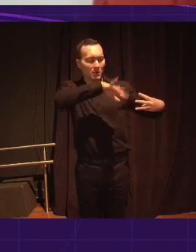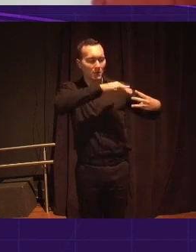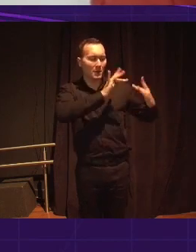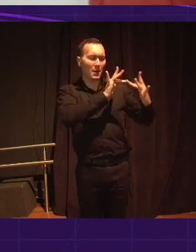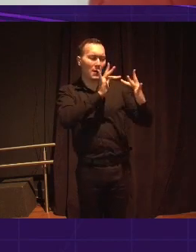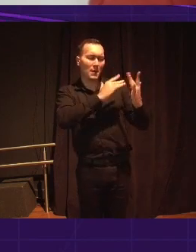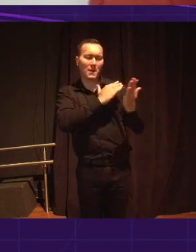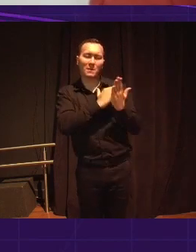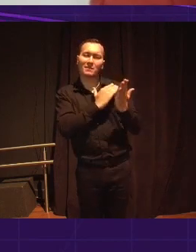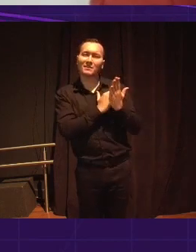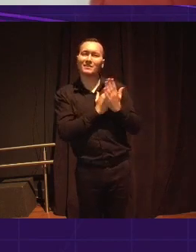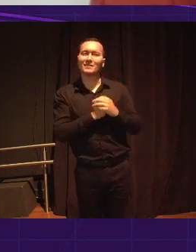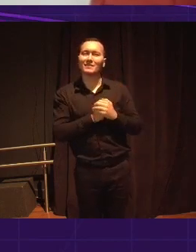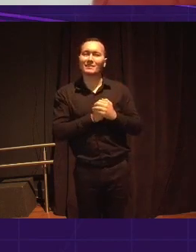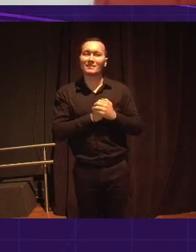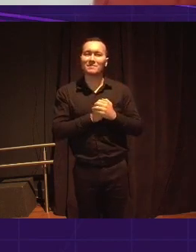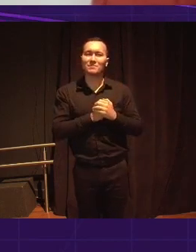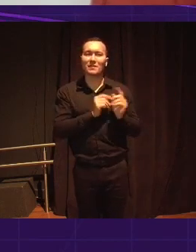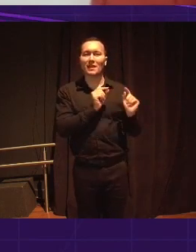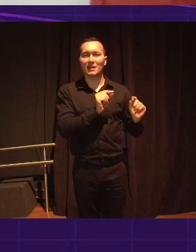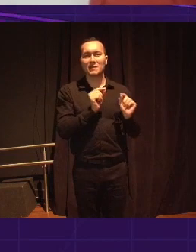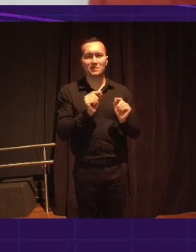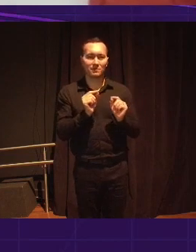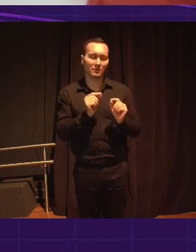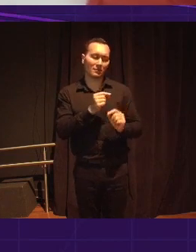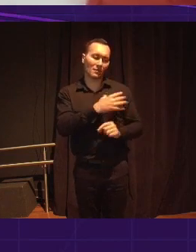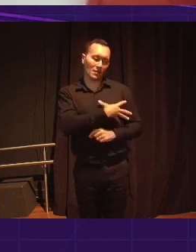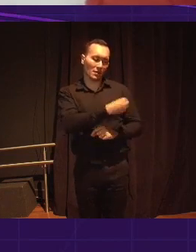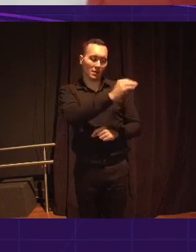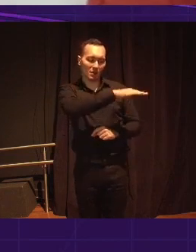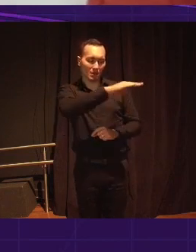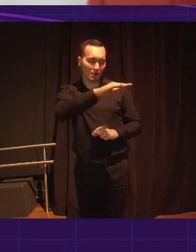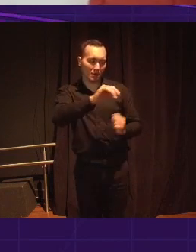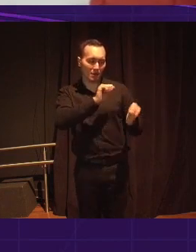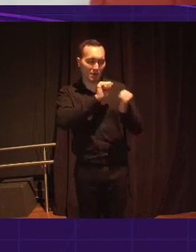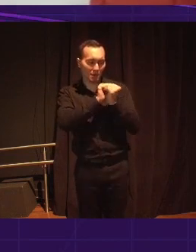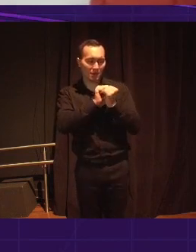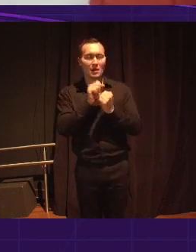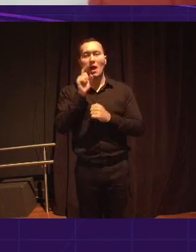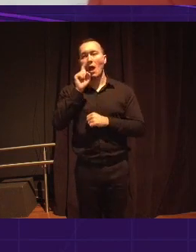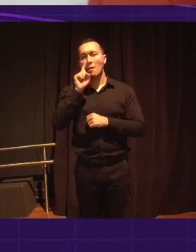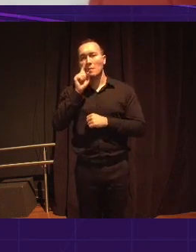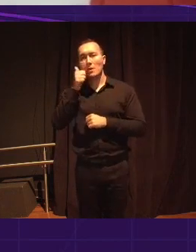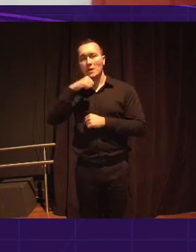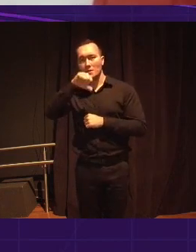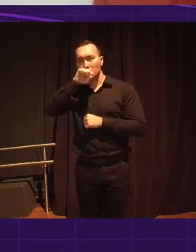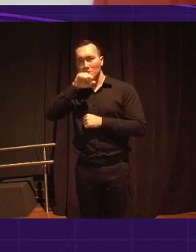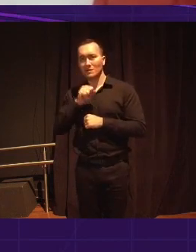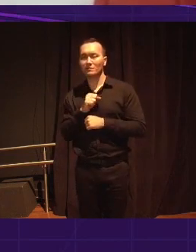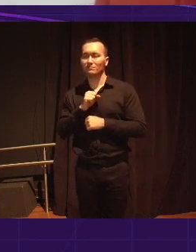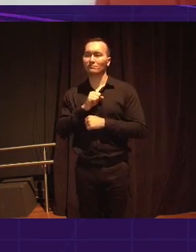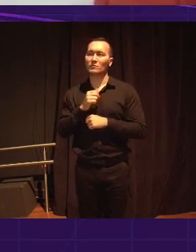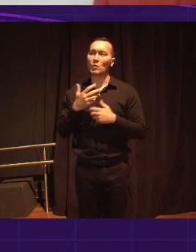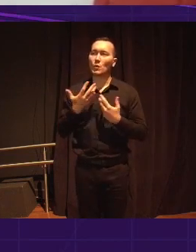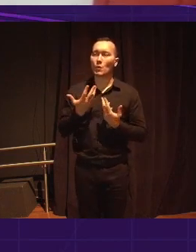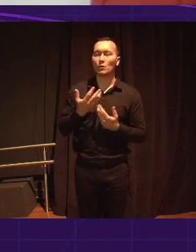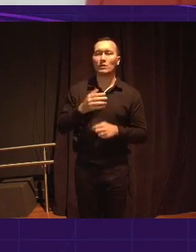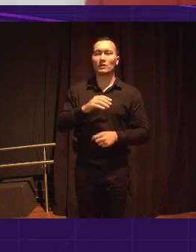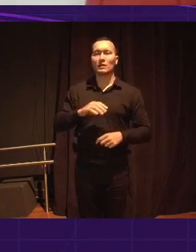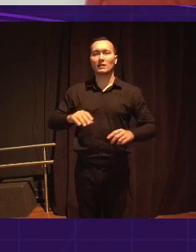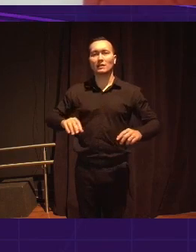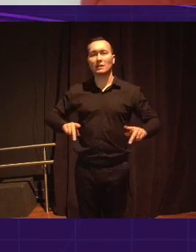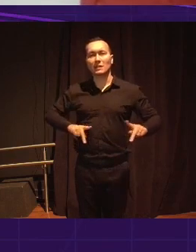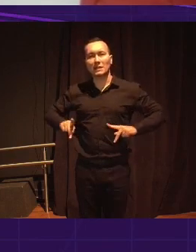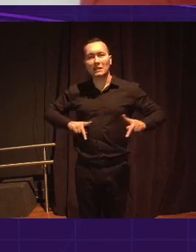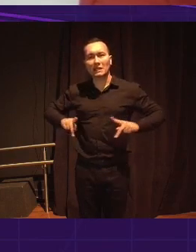minha mãe sempre esteve por perto, né? E alguém me ajudando, era uma prima que me ajudava a ir numa reunião de